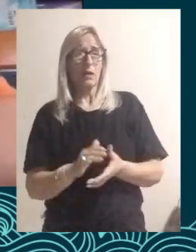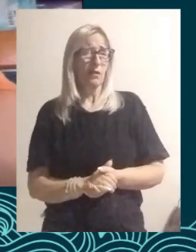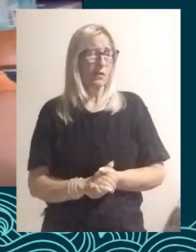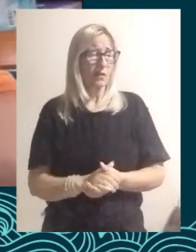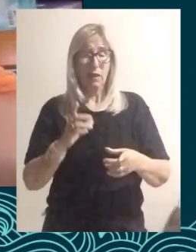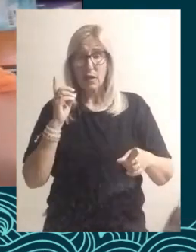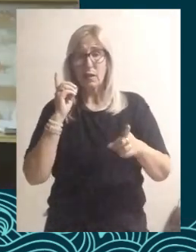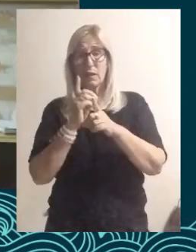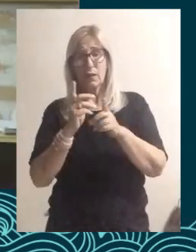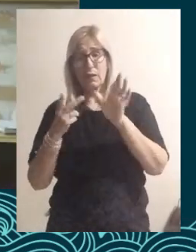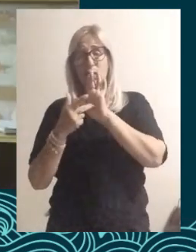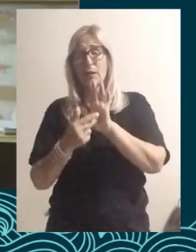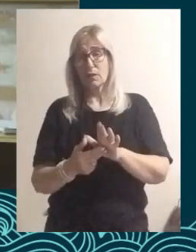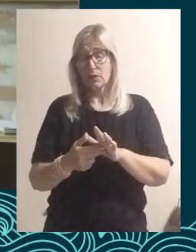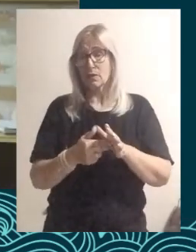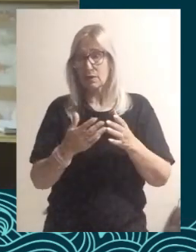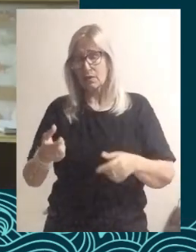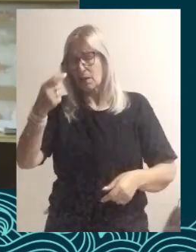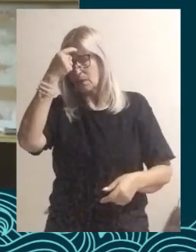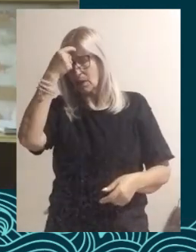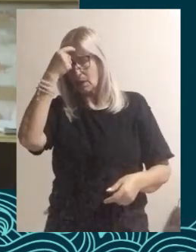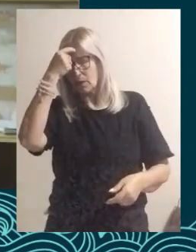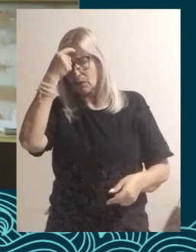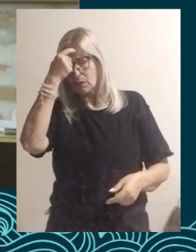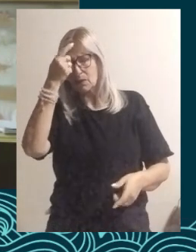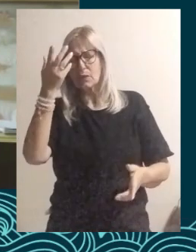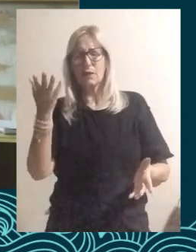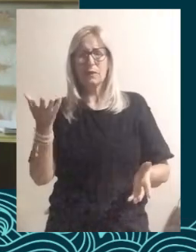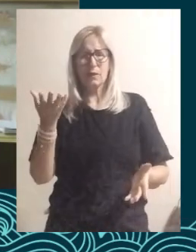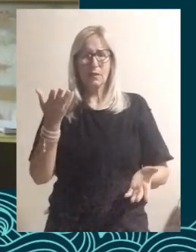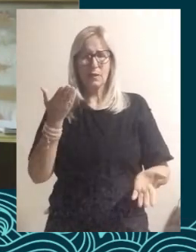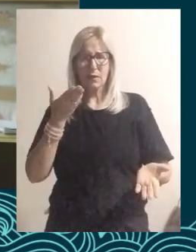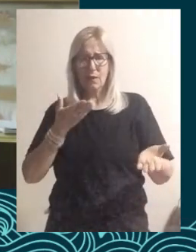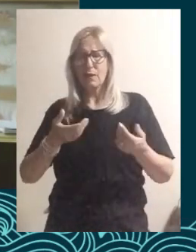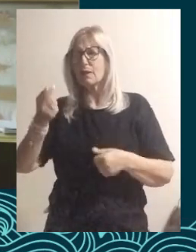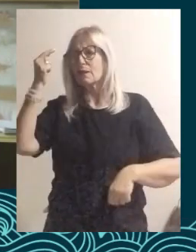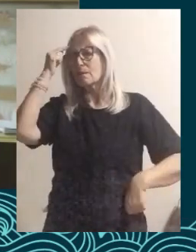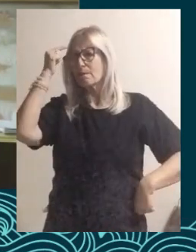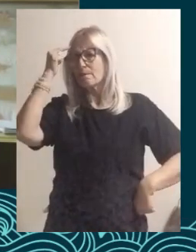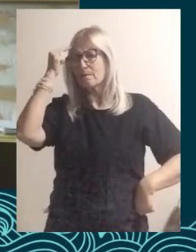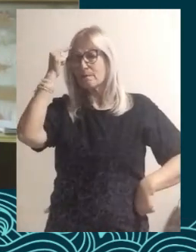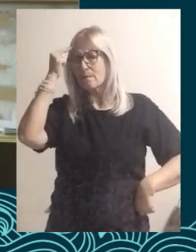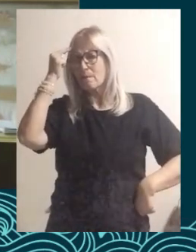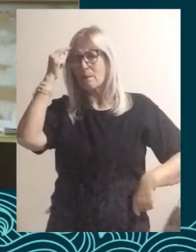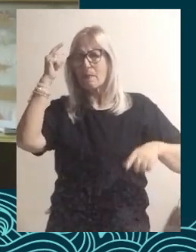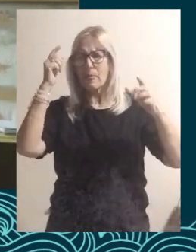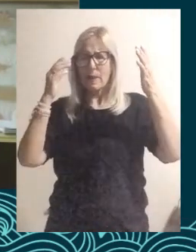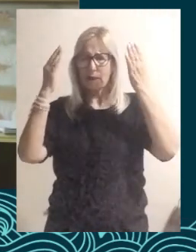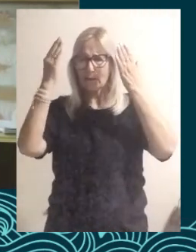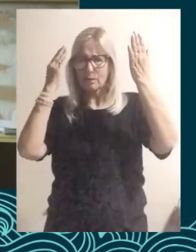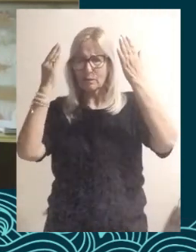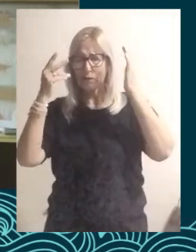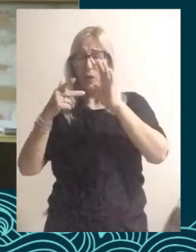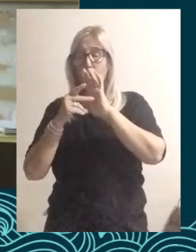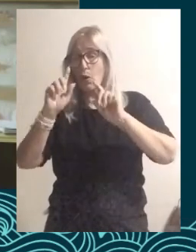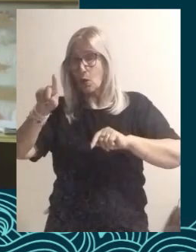pessoa. Então, É, e esses encontros, eles trazem para a consciência esse tipo de reflexão,